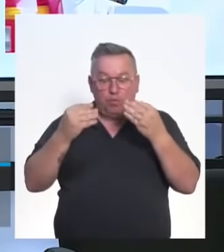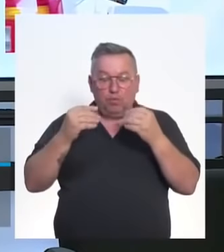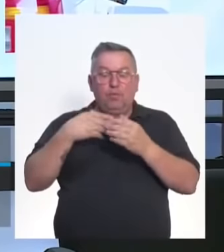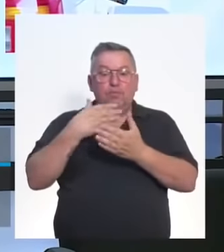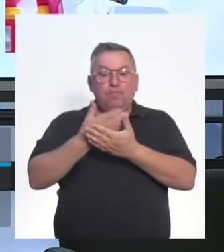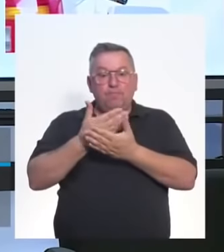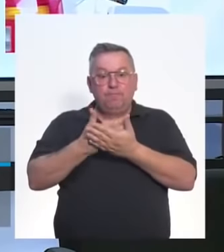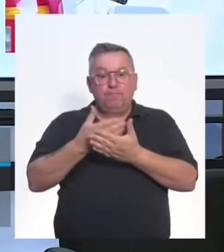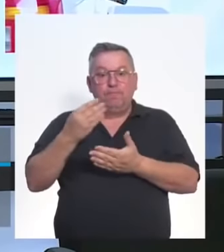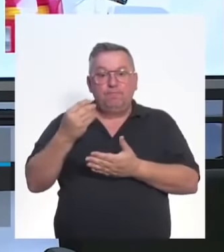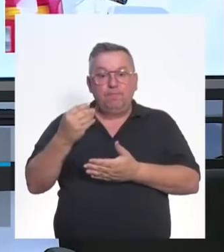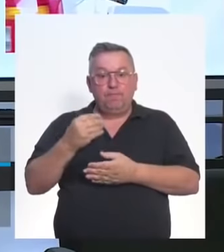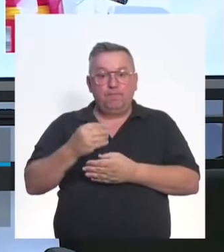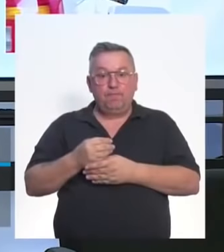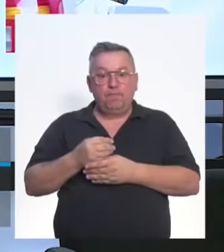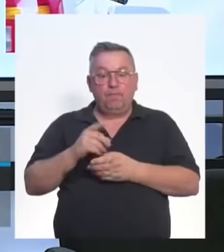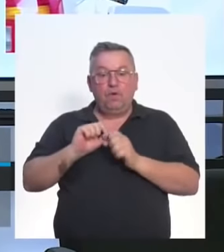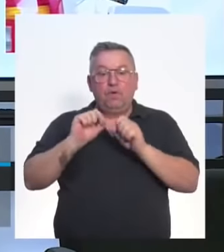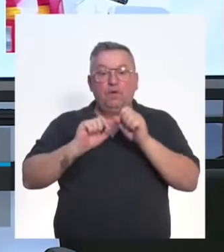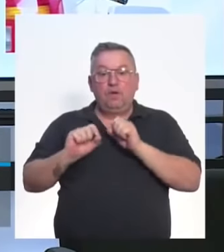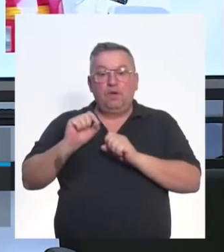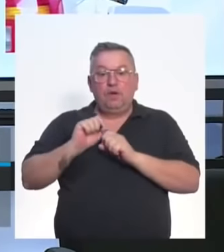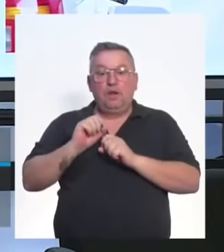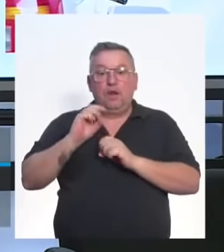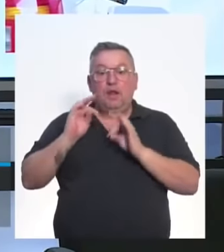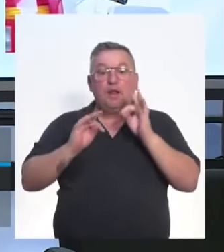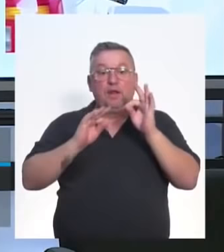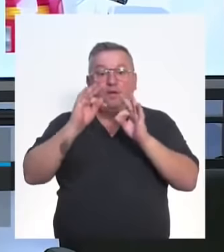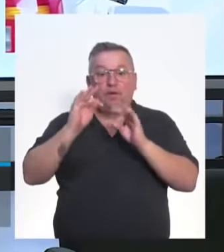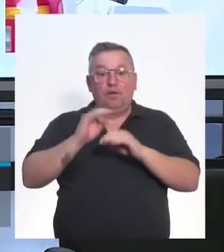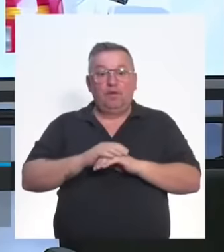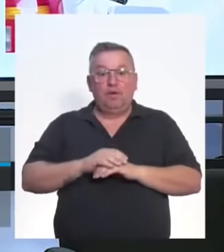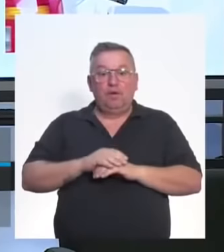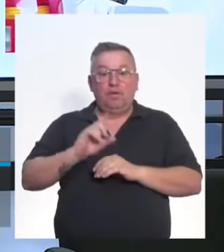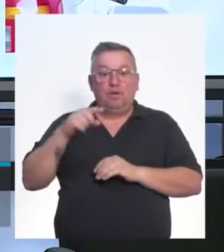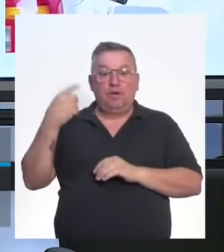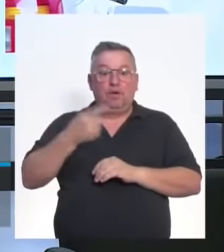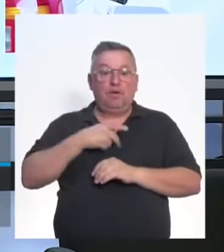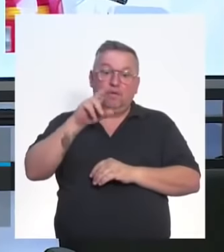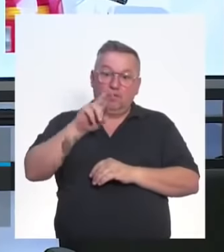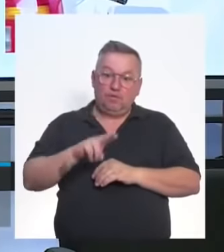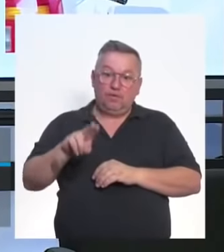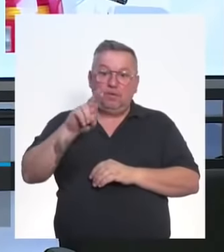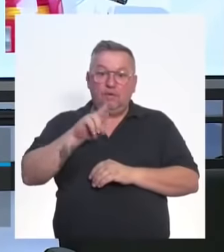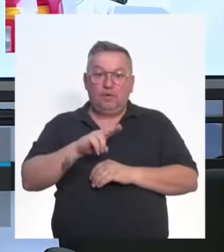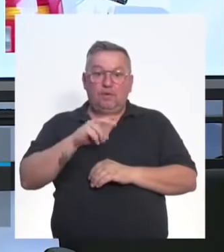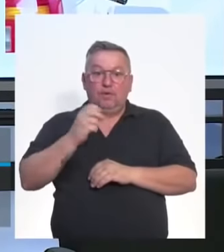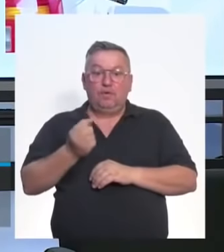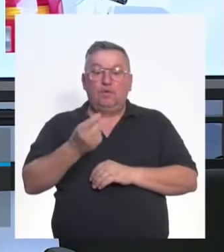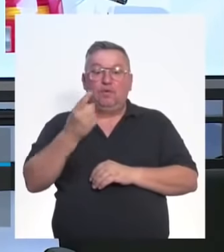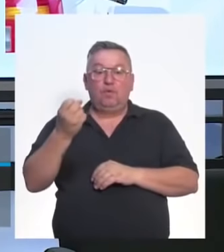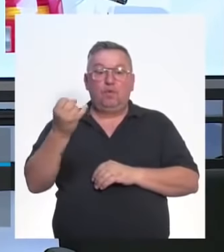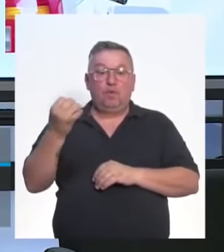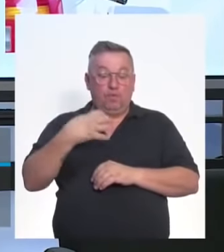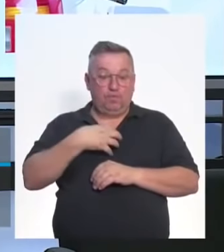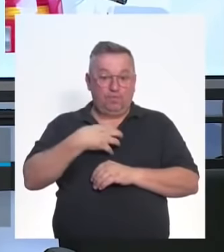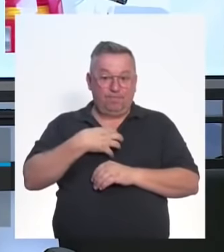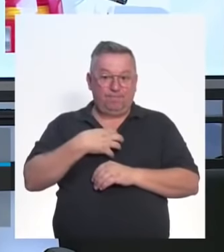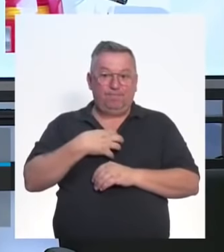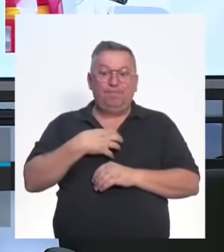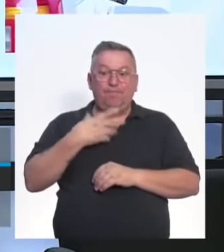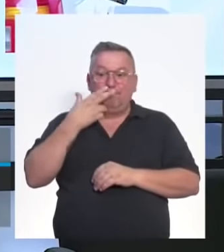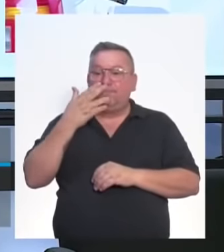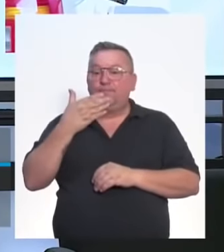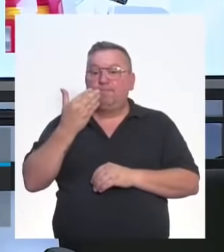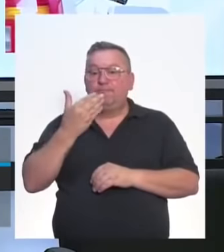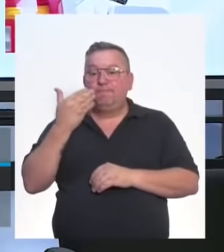muito para chegar e desenvolver tecnologia para que a gente usufrua tudo isso de alguma maneira. Parece fácil